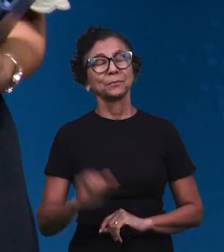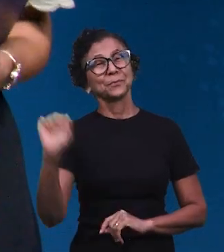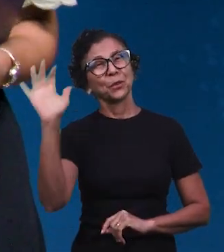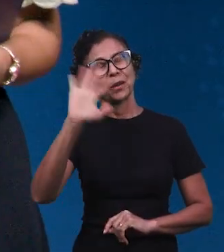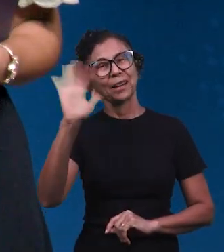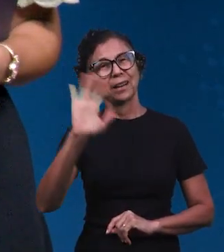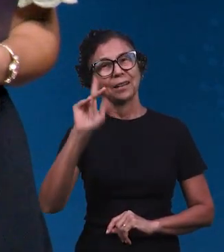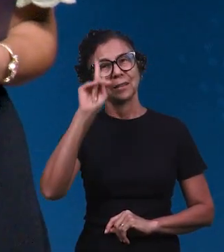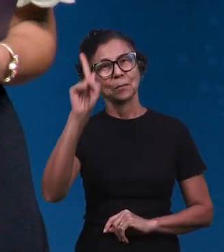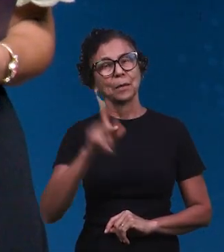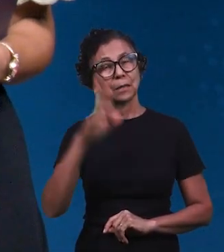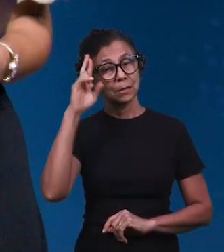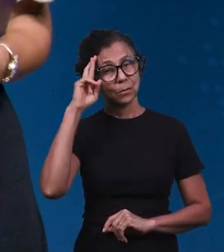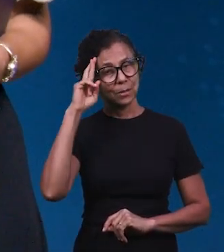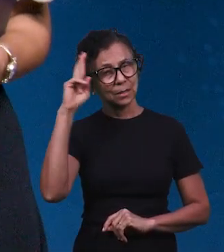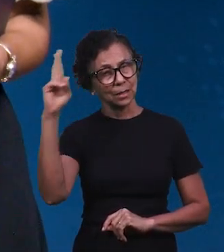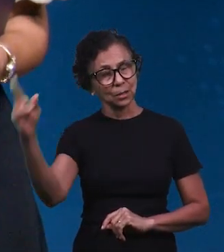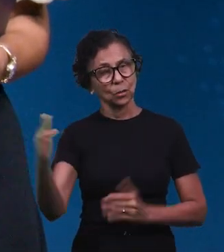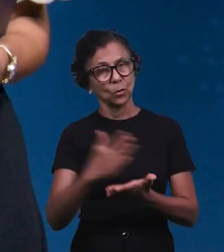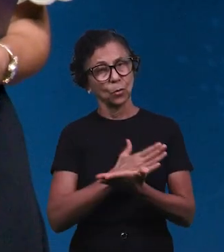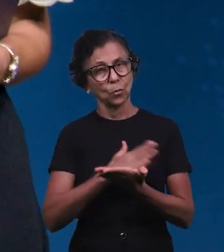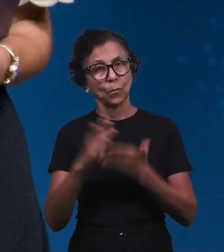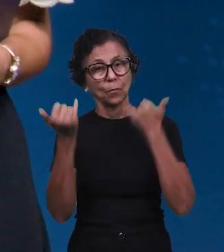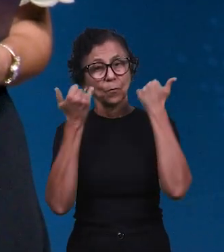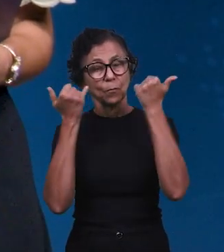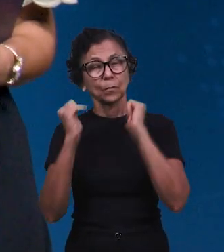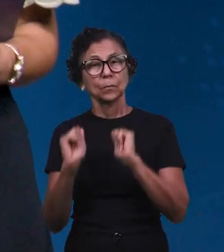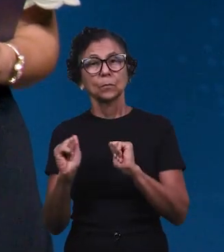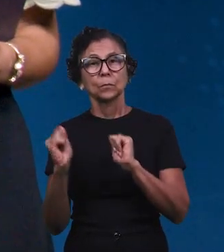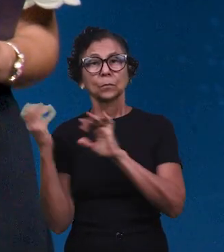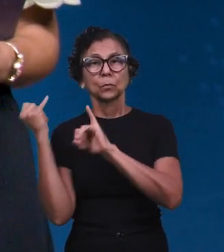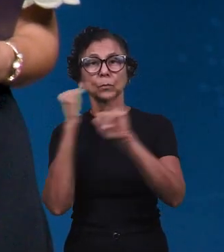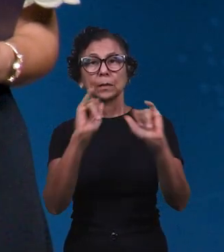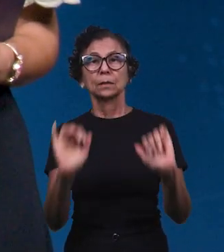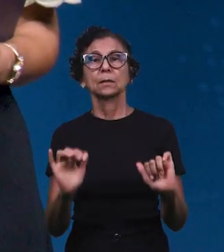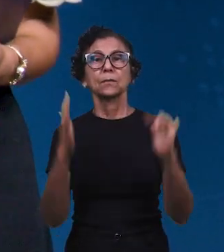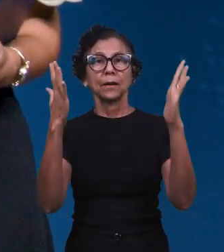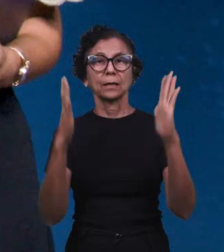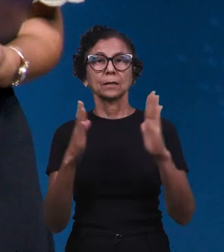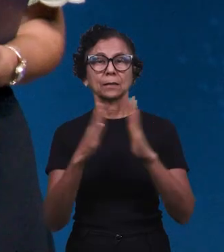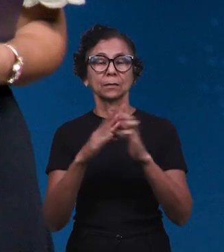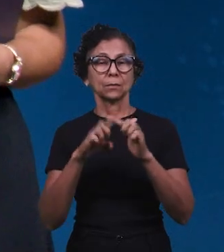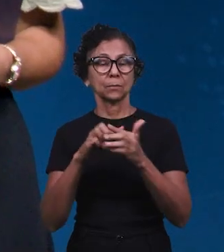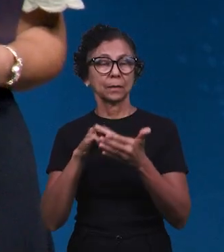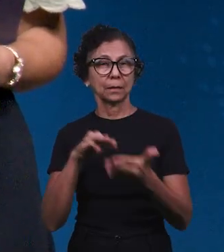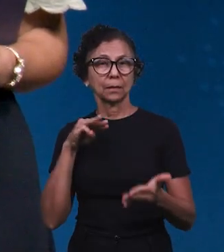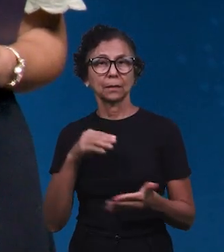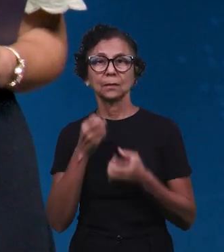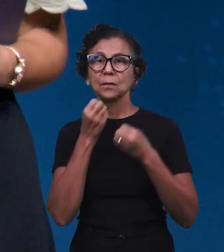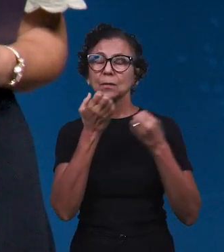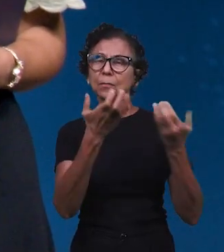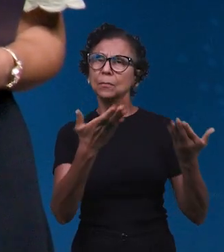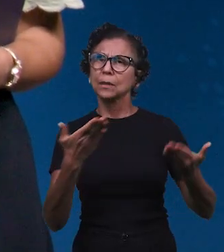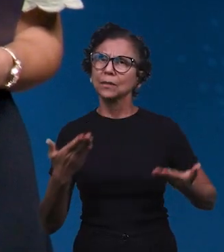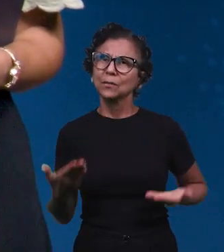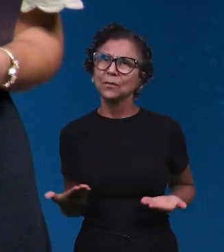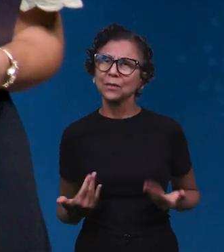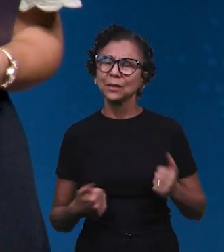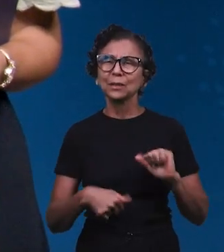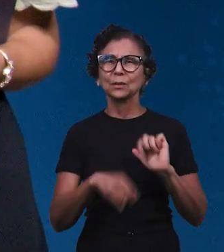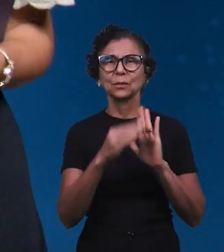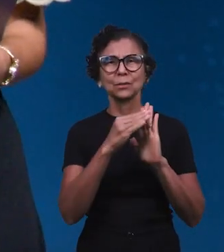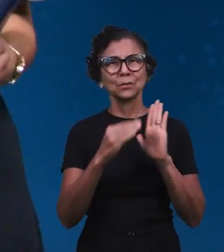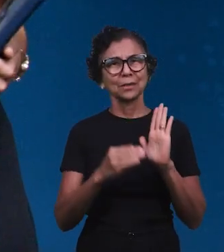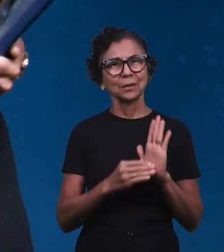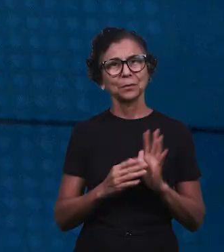Olá, a paz do Senhor, está no ar o painel Trombetas e Festas da Igreja Cristã Maranata. Sejam bem-vindos à nossa edição de